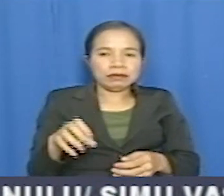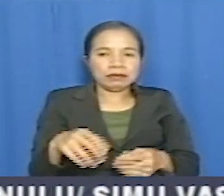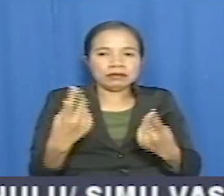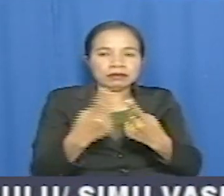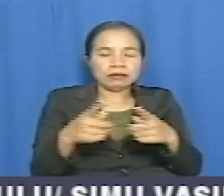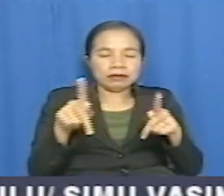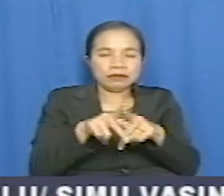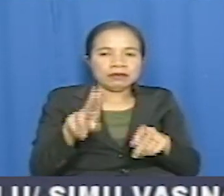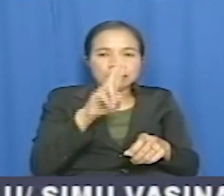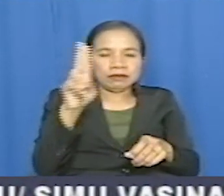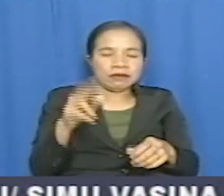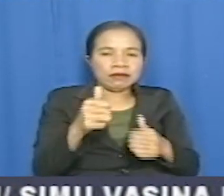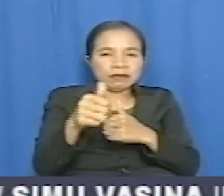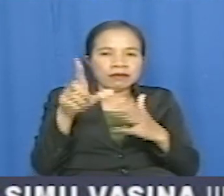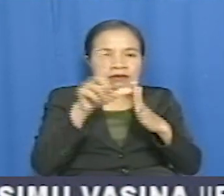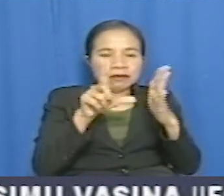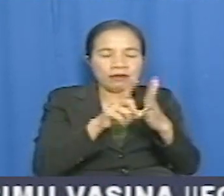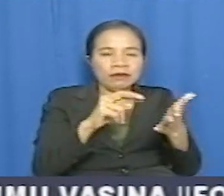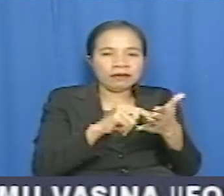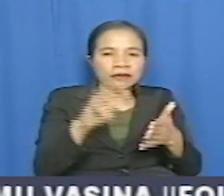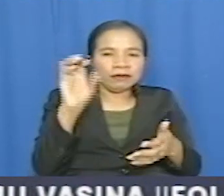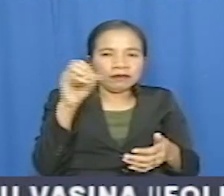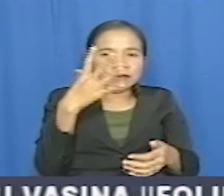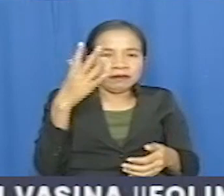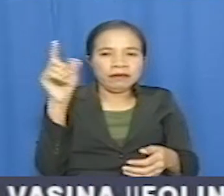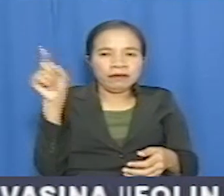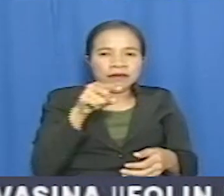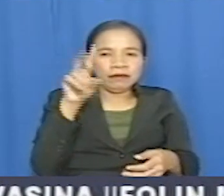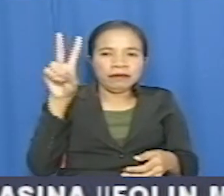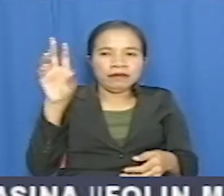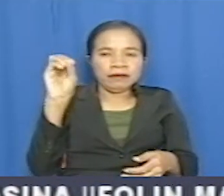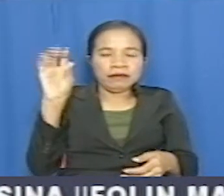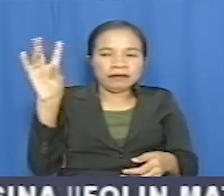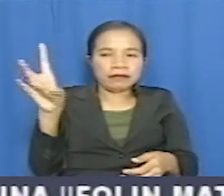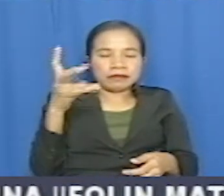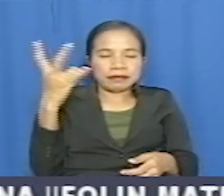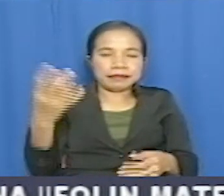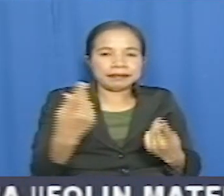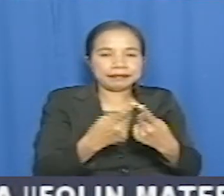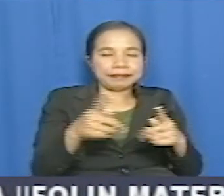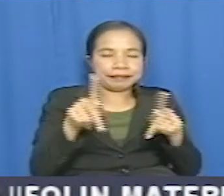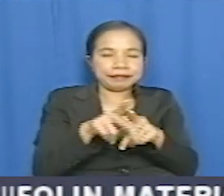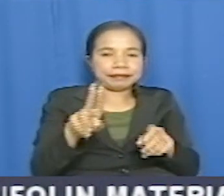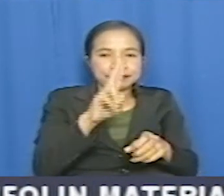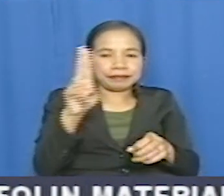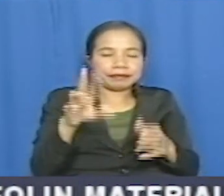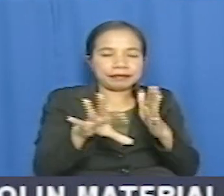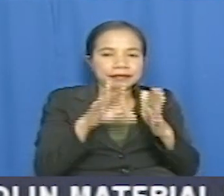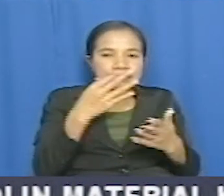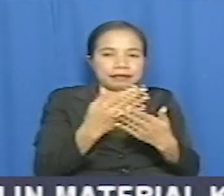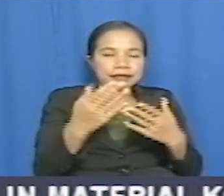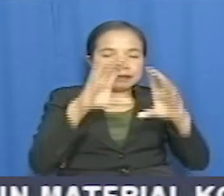companhia investor Sira Turle Investimento número Sanurasin Lima barra Rihun Rua Sanurasin Hitu. Companhia investidor Hirakne Hetan